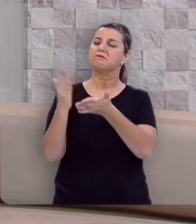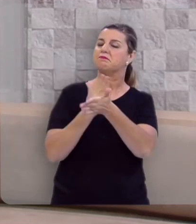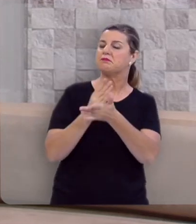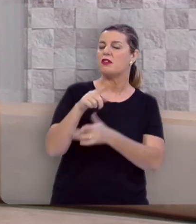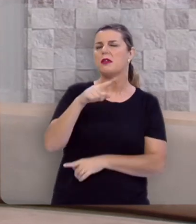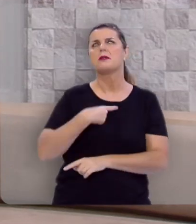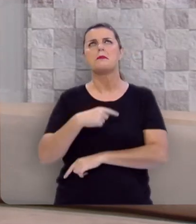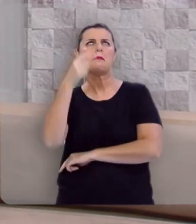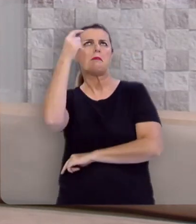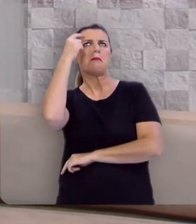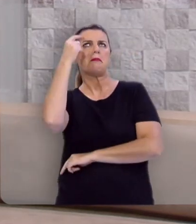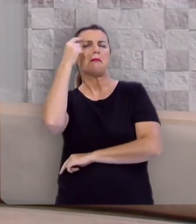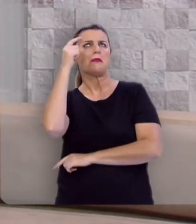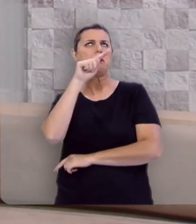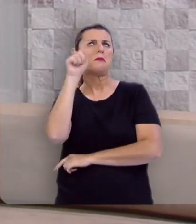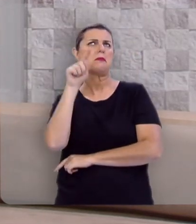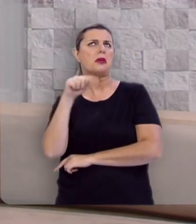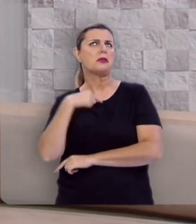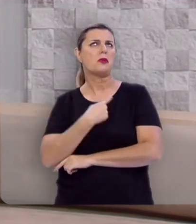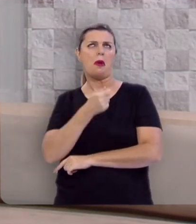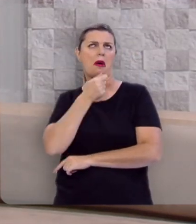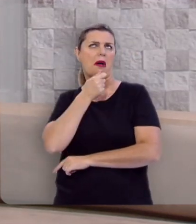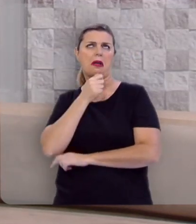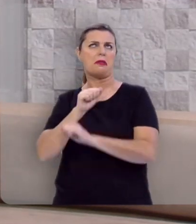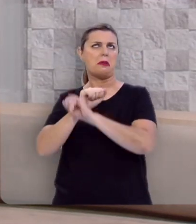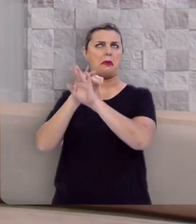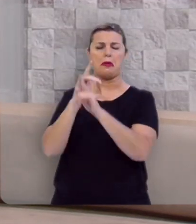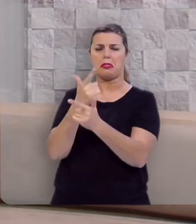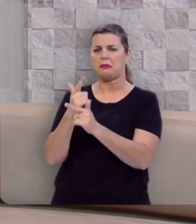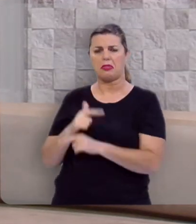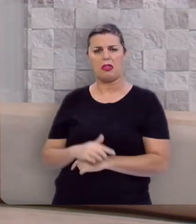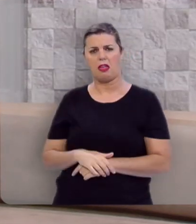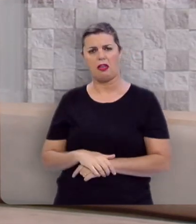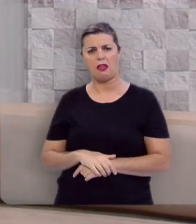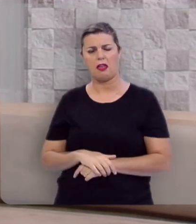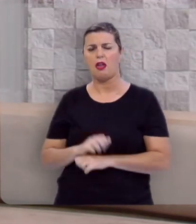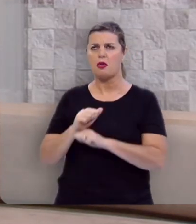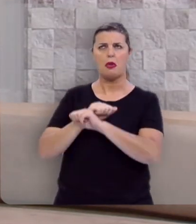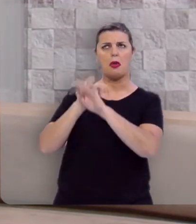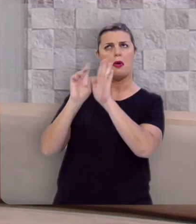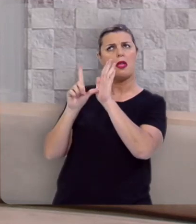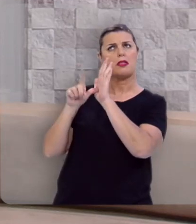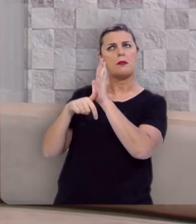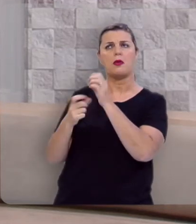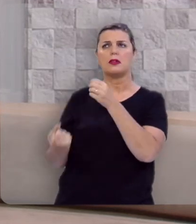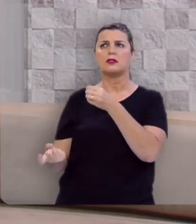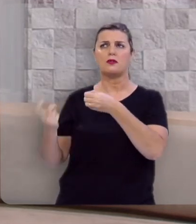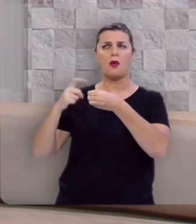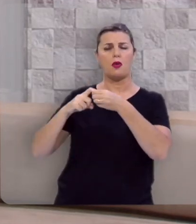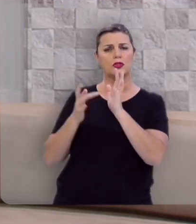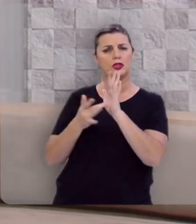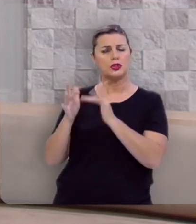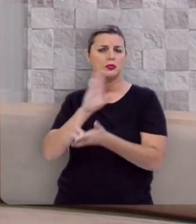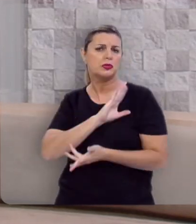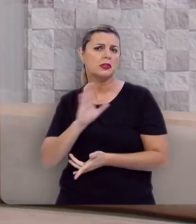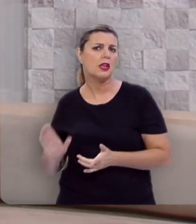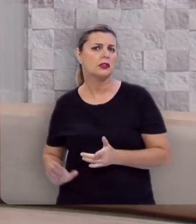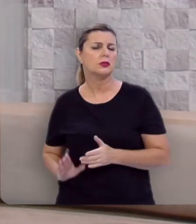você pergunte: bom, mas nós ainda não estamos glorificados. A glorificação se dará na segunda vinda de